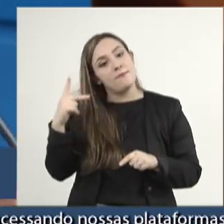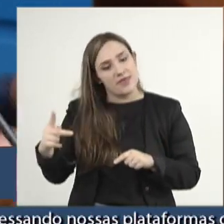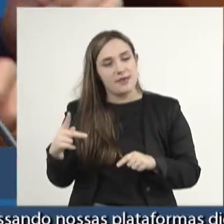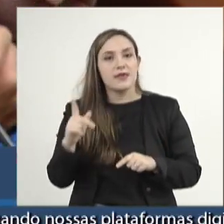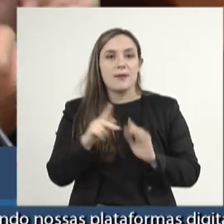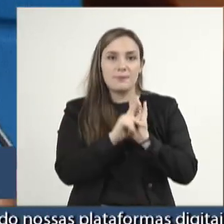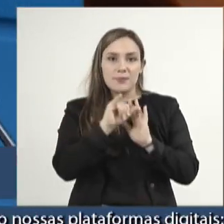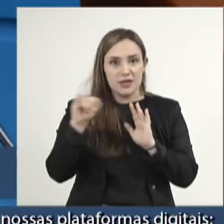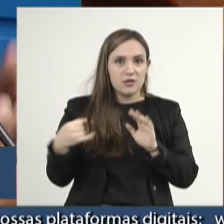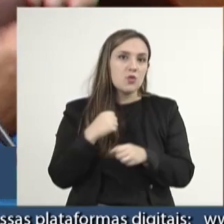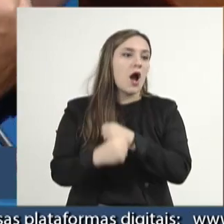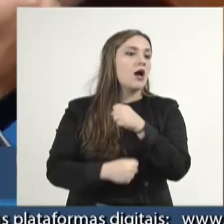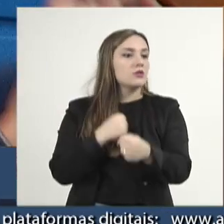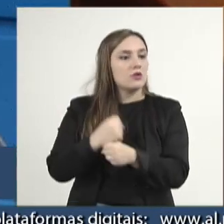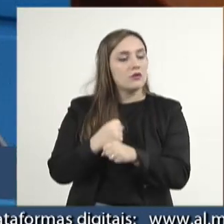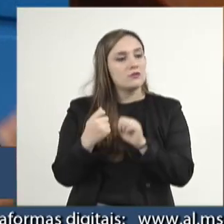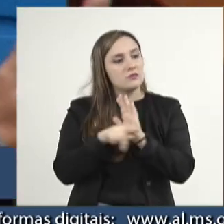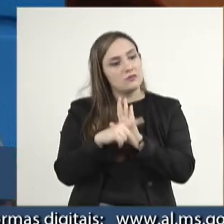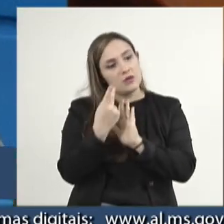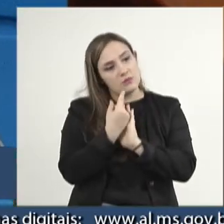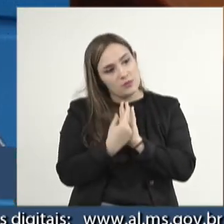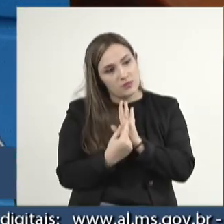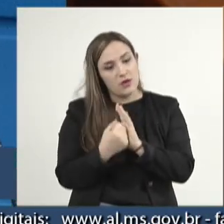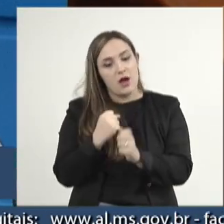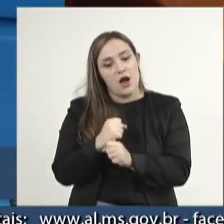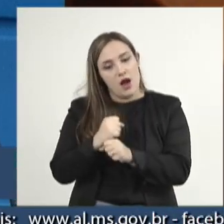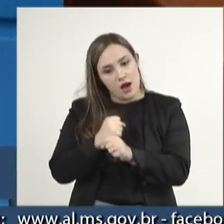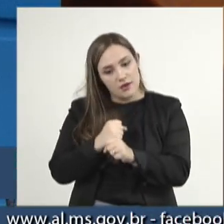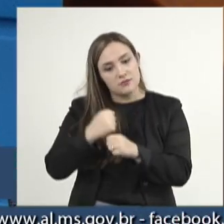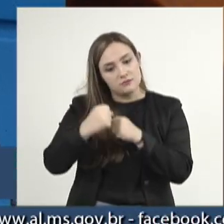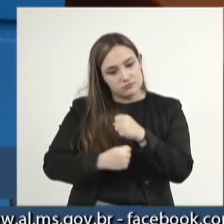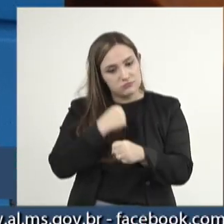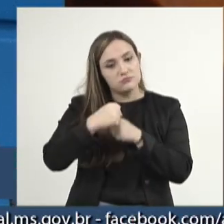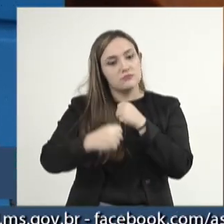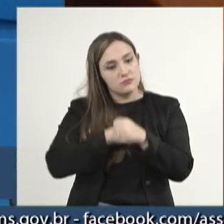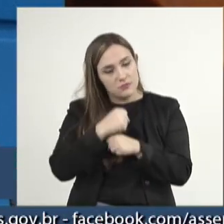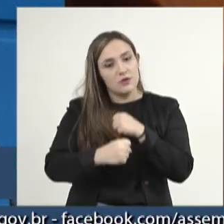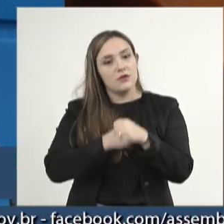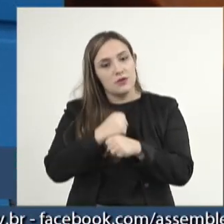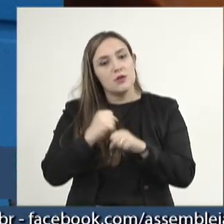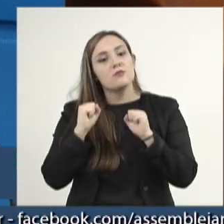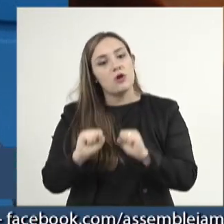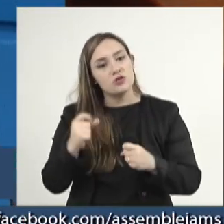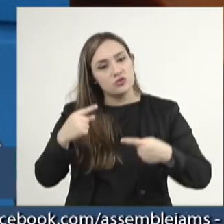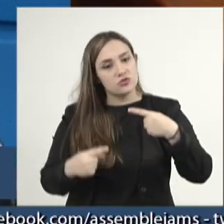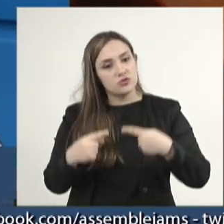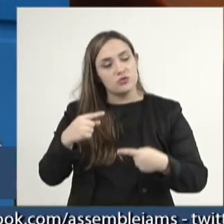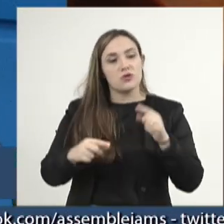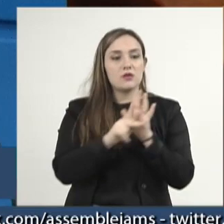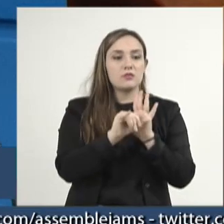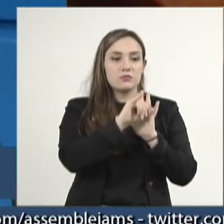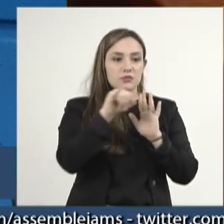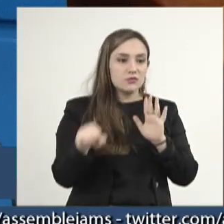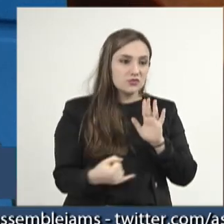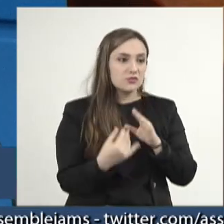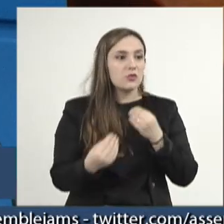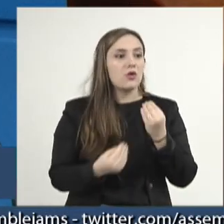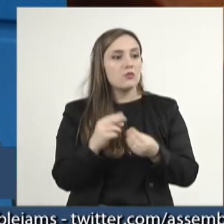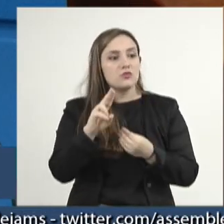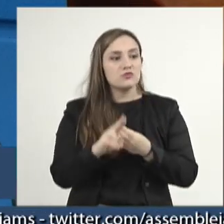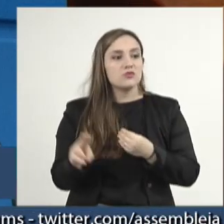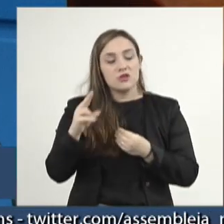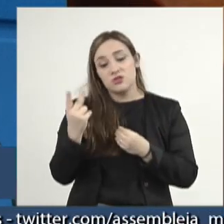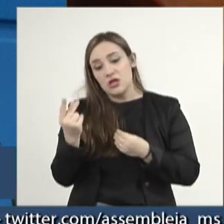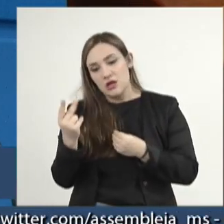versar sobre as despesas dos exercícios seguintes, discutirmos projetos e vinculações